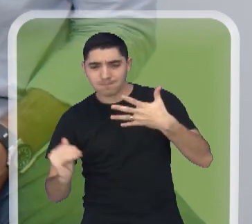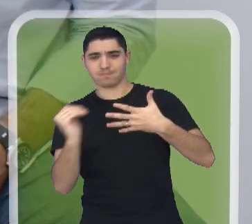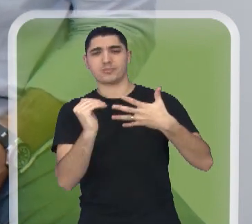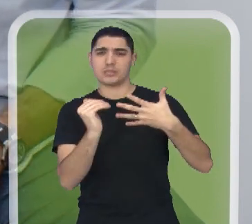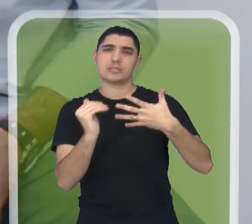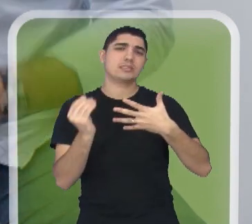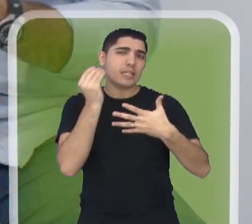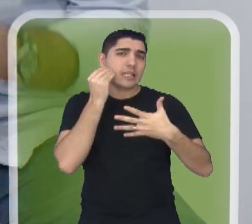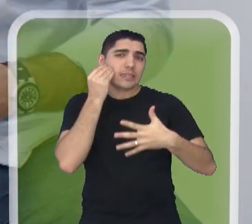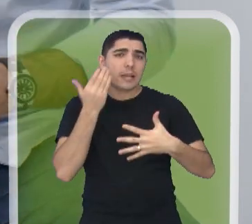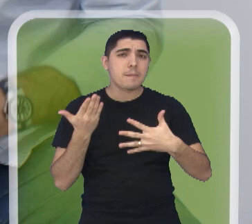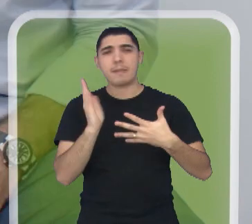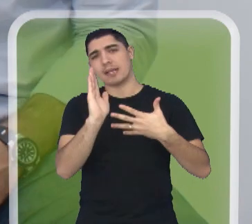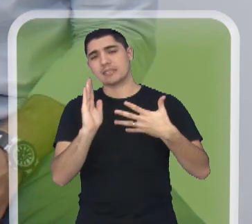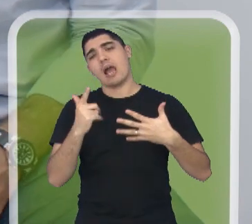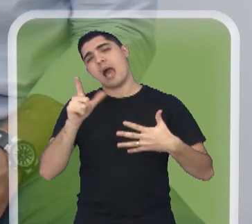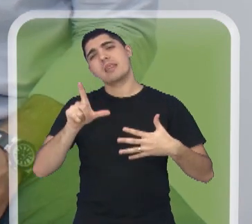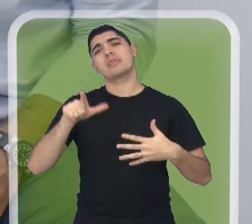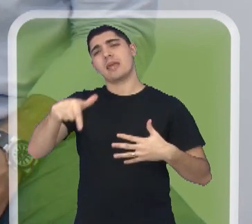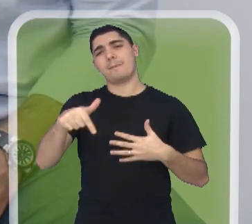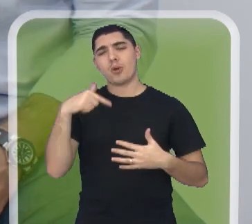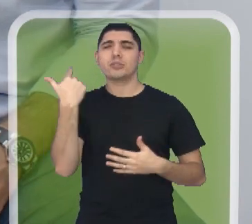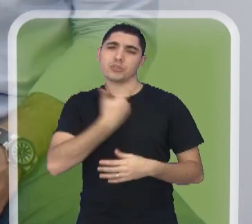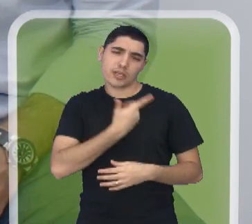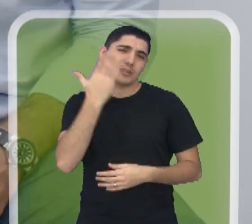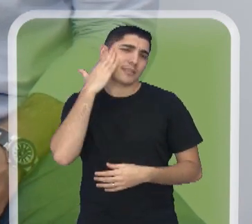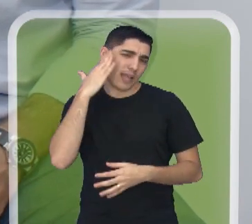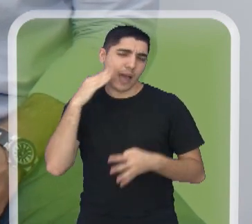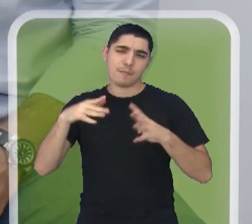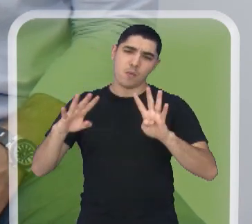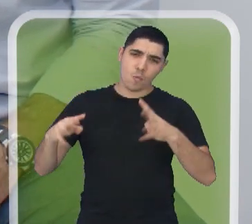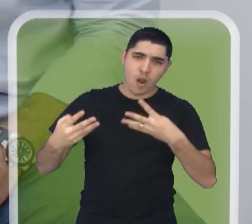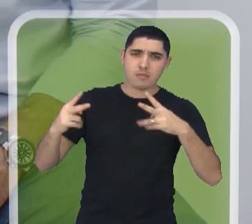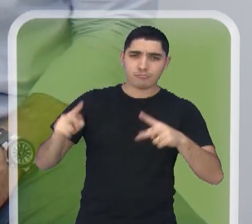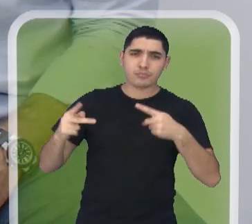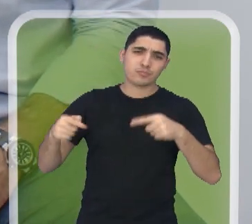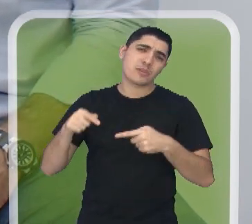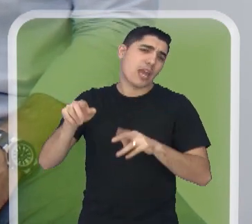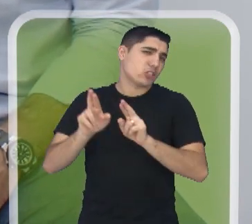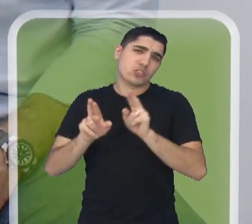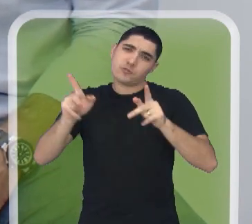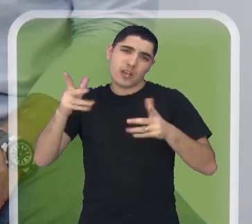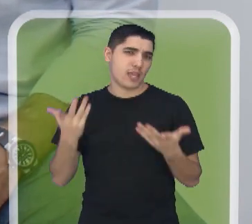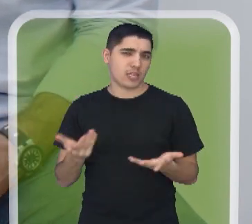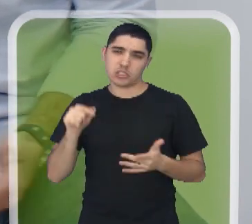de classificação, que depois a gente sabe que tem vários fatores ali que vão fazendo a diferença.